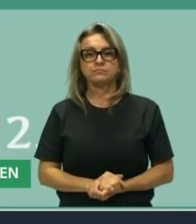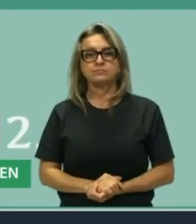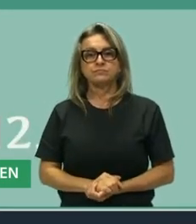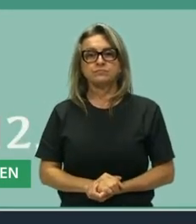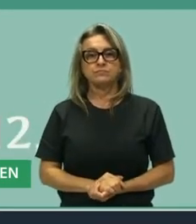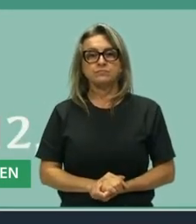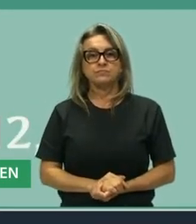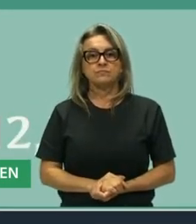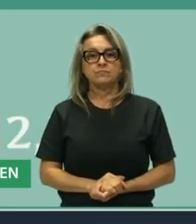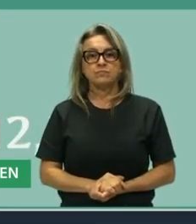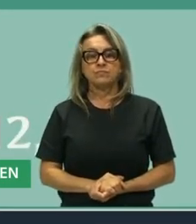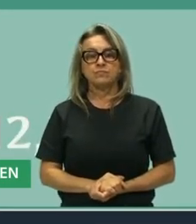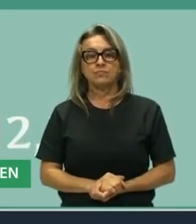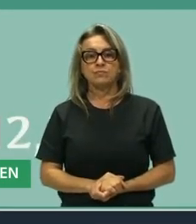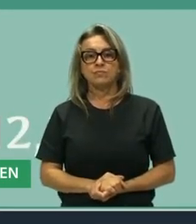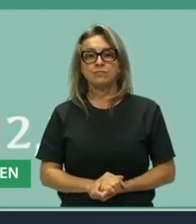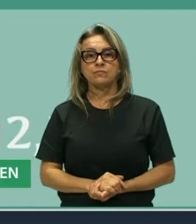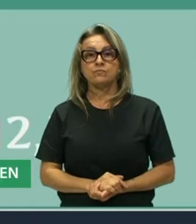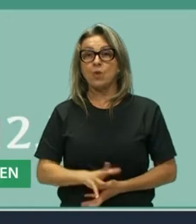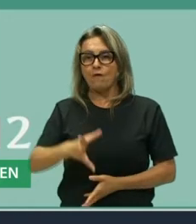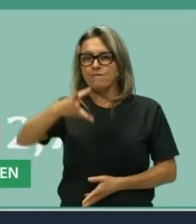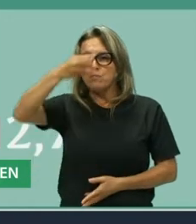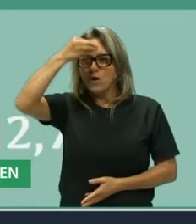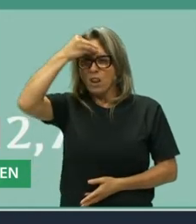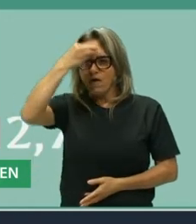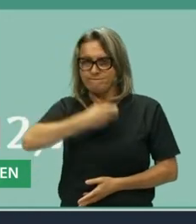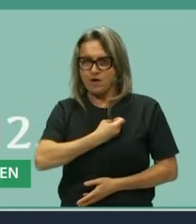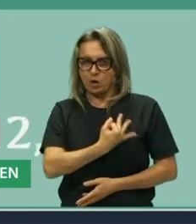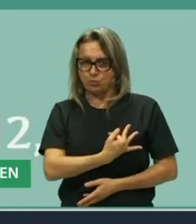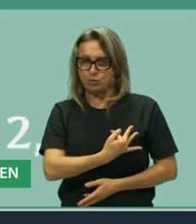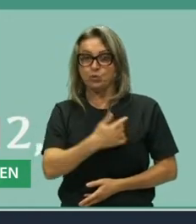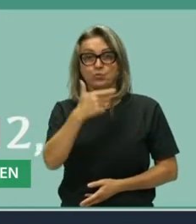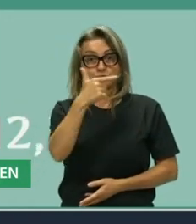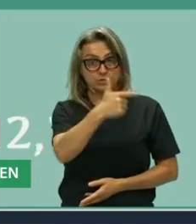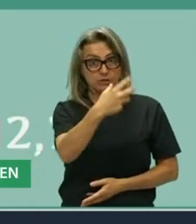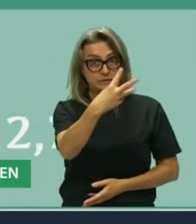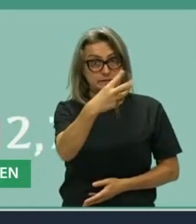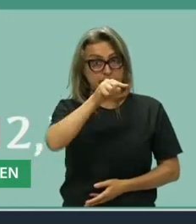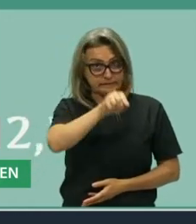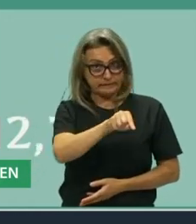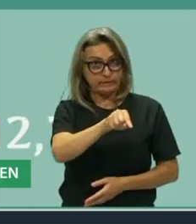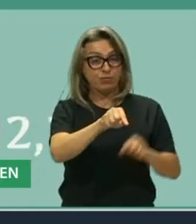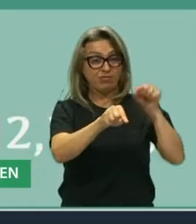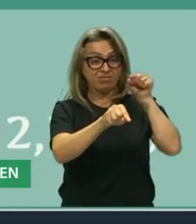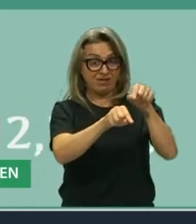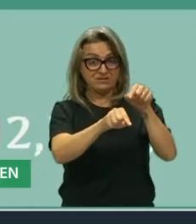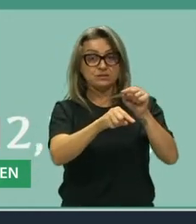Destes, né, considerando, vamos gravar esse número, 233, destes,